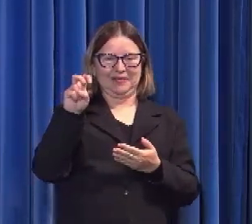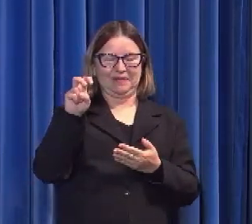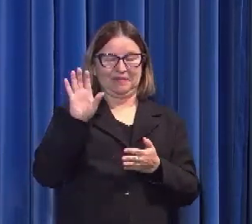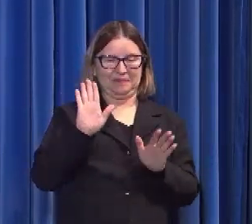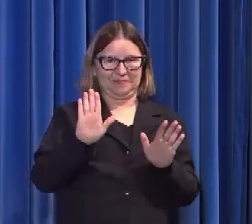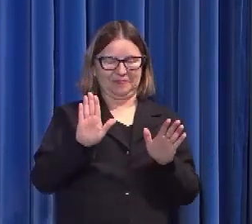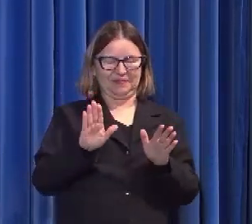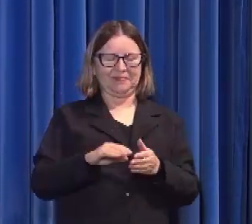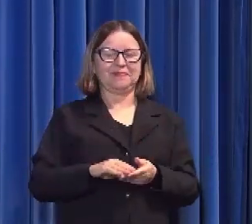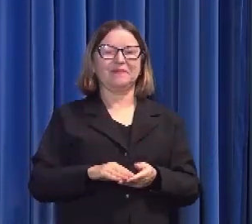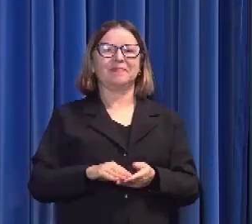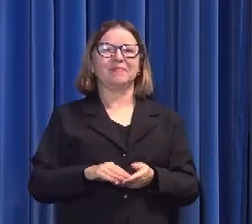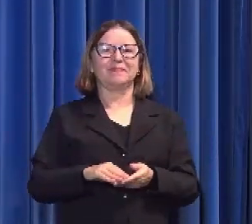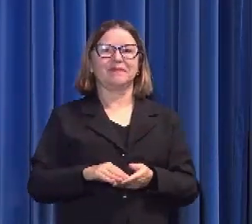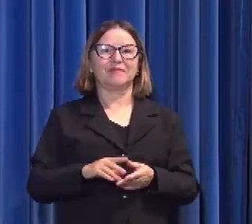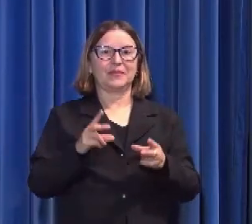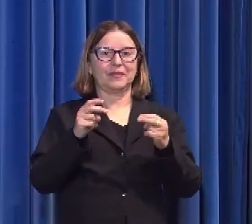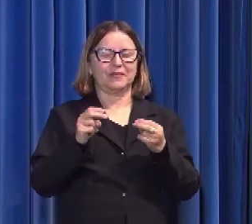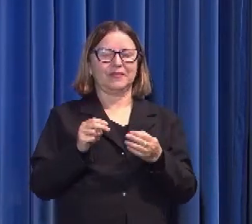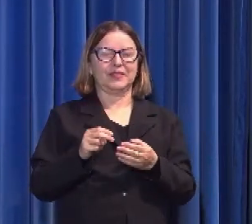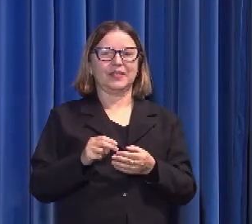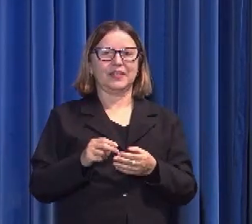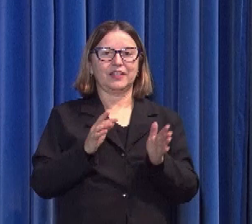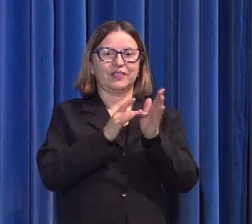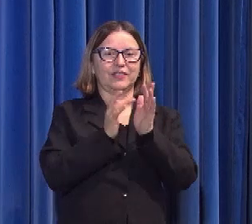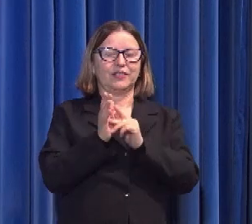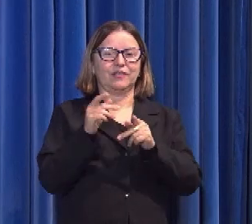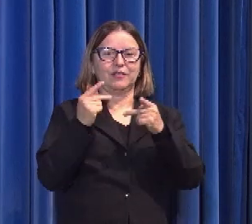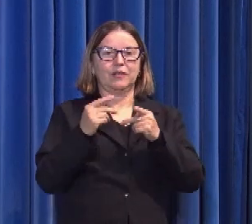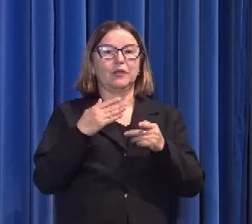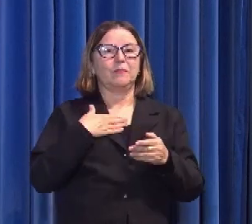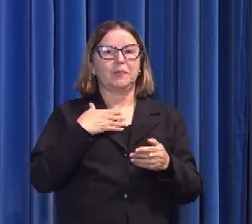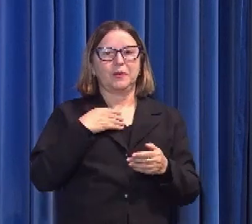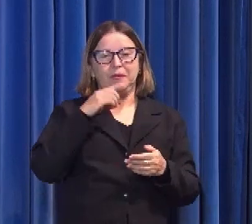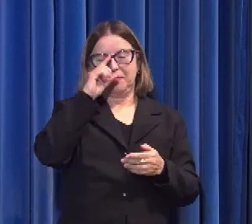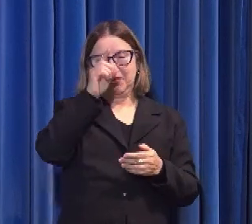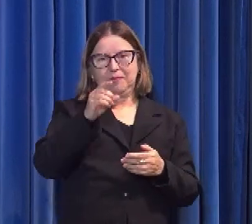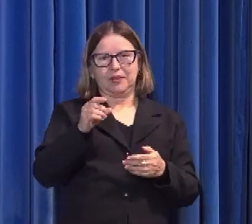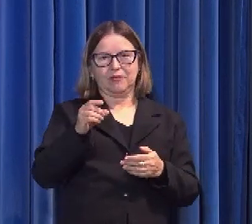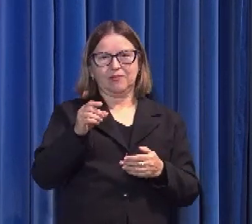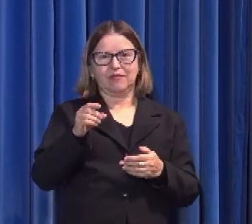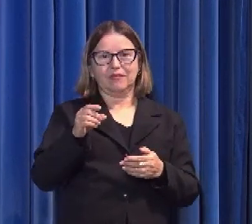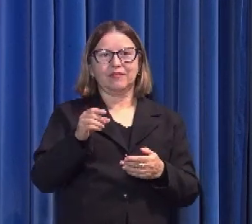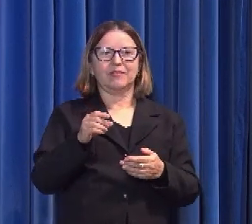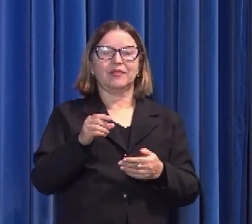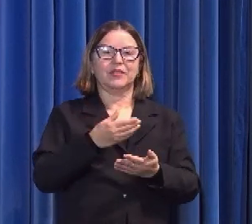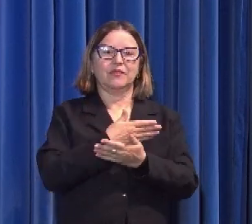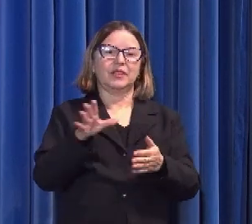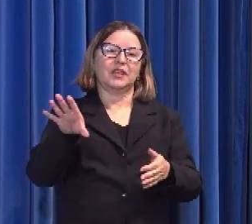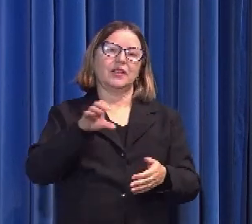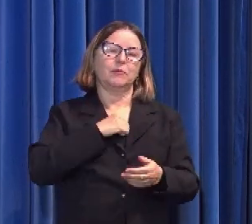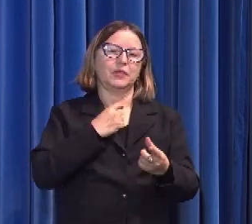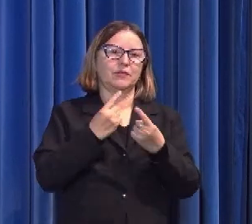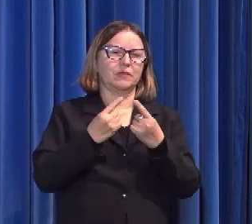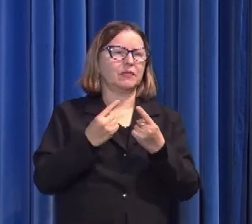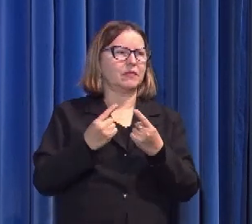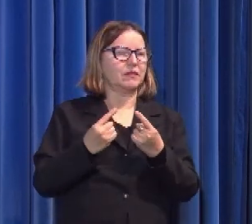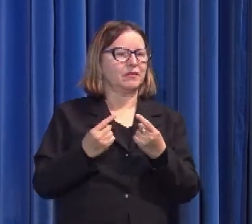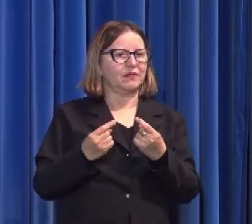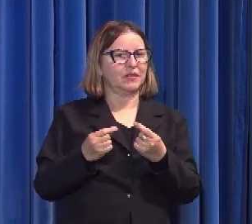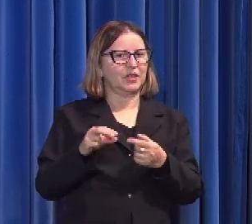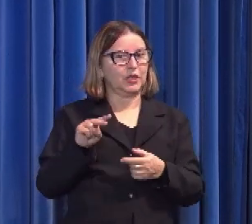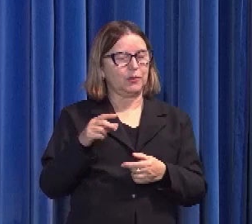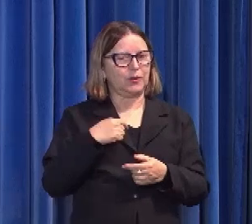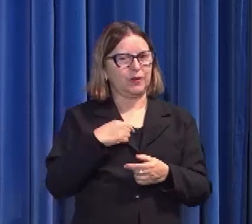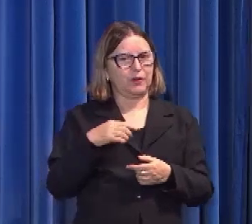texto o meu mandamento é este que vós ameis uns aos outros assim como